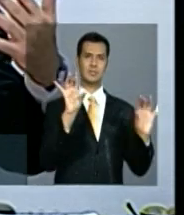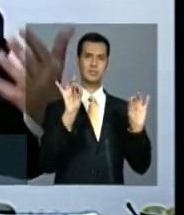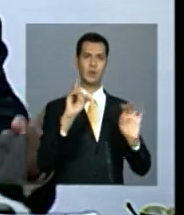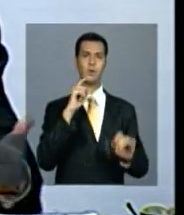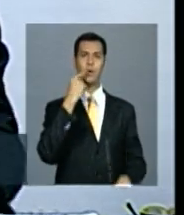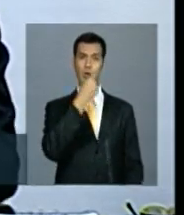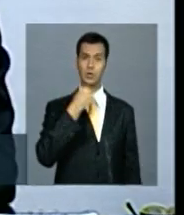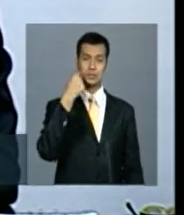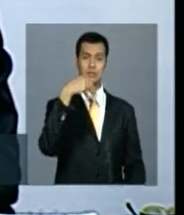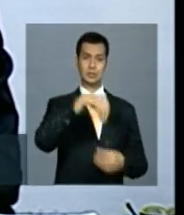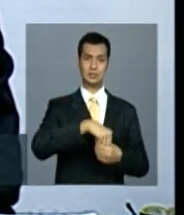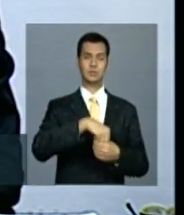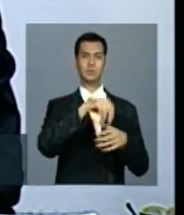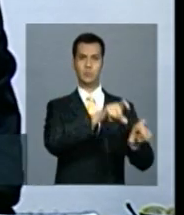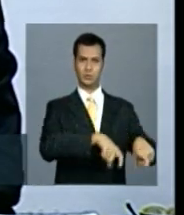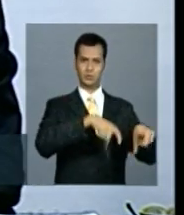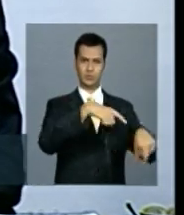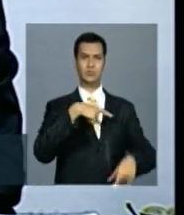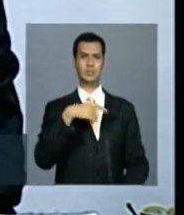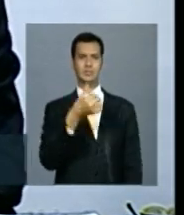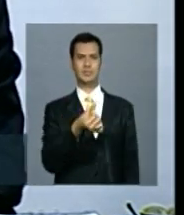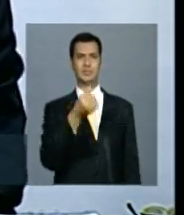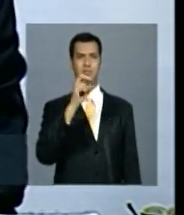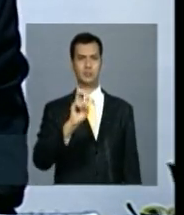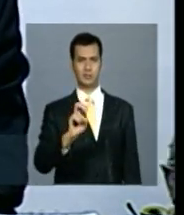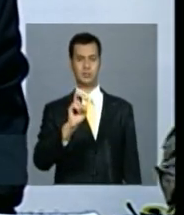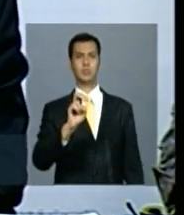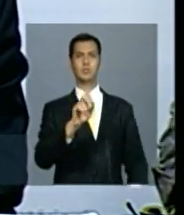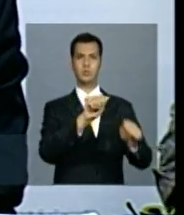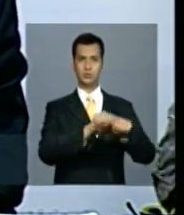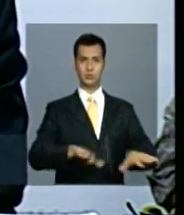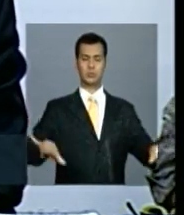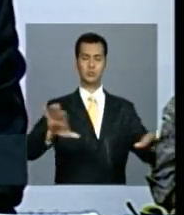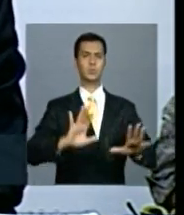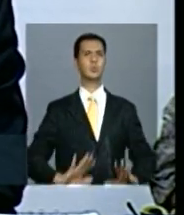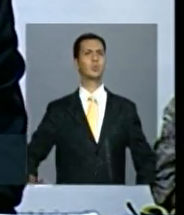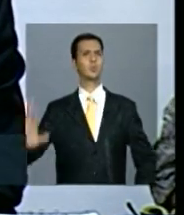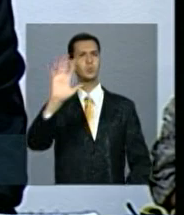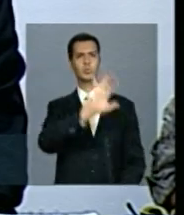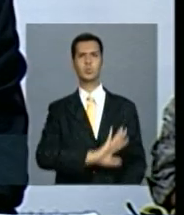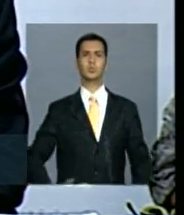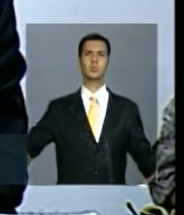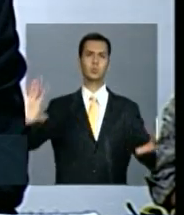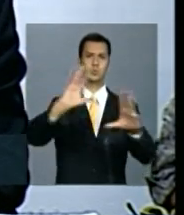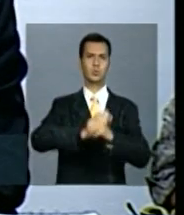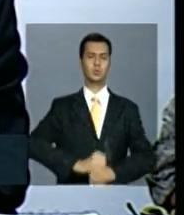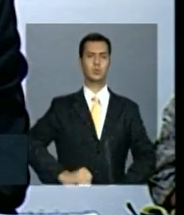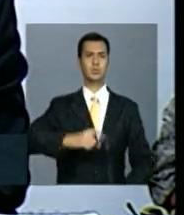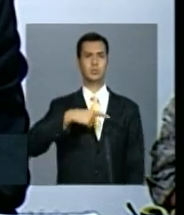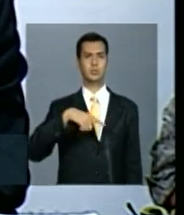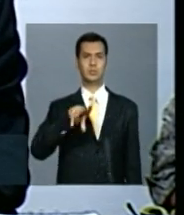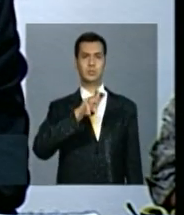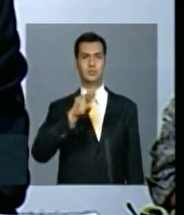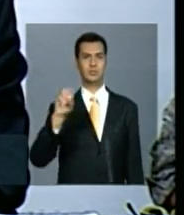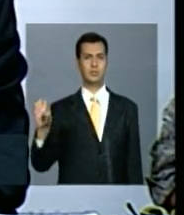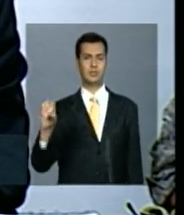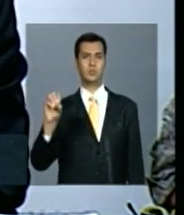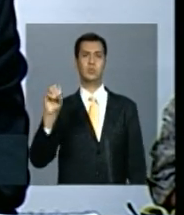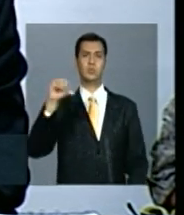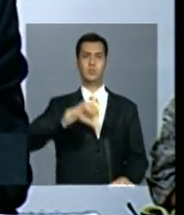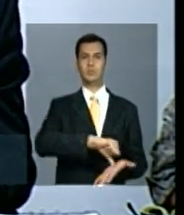paraa área rural no país são 65 expansão isso completa mais de 500 centros de